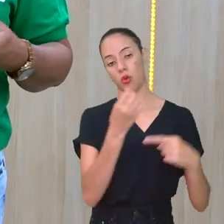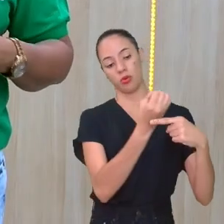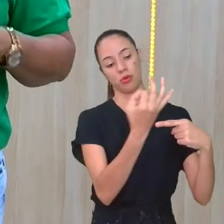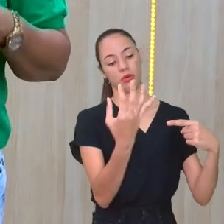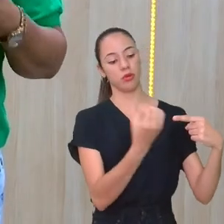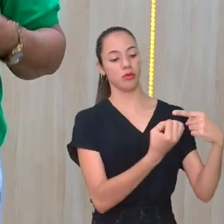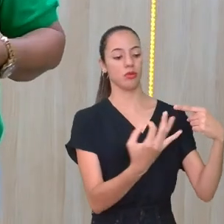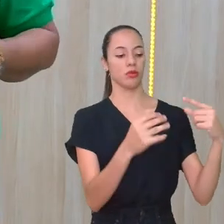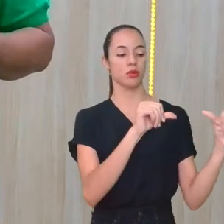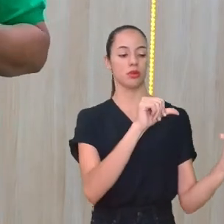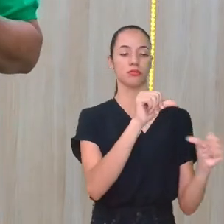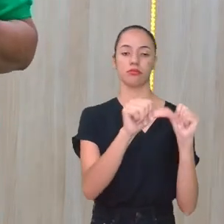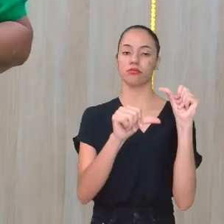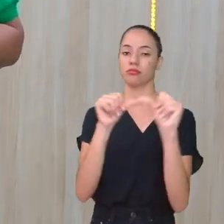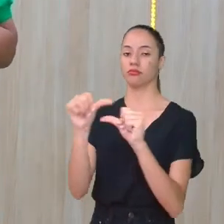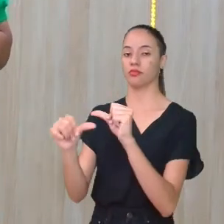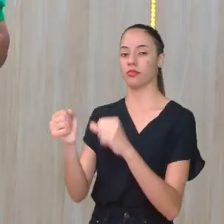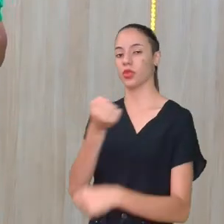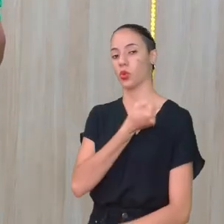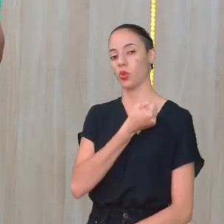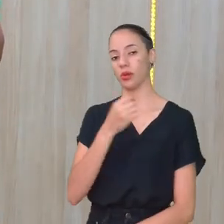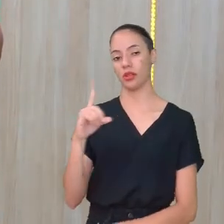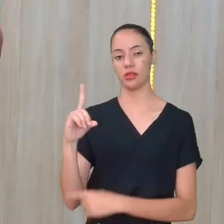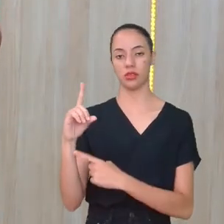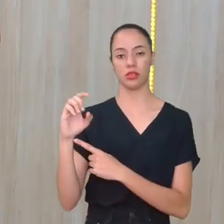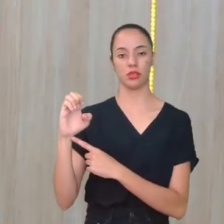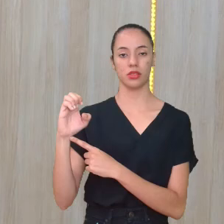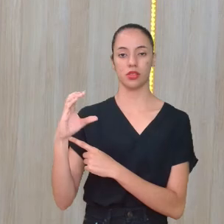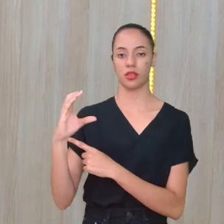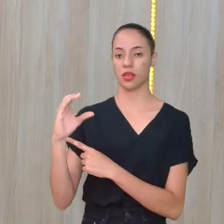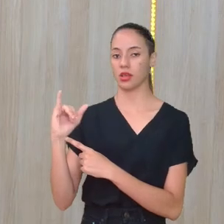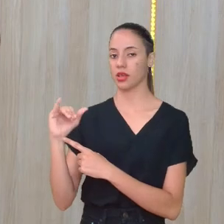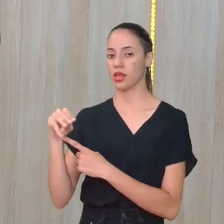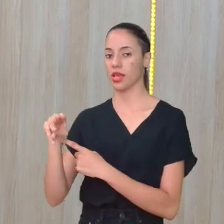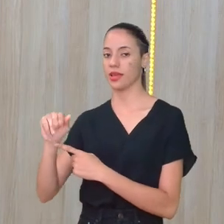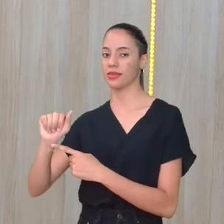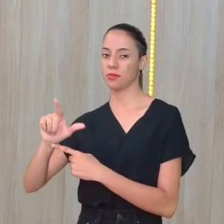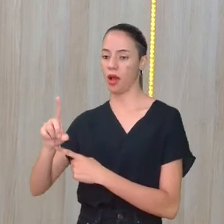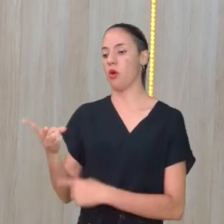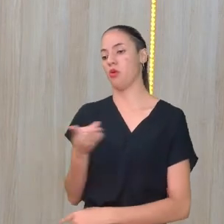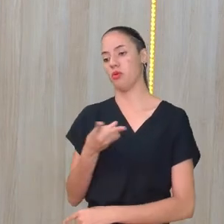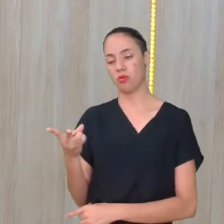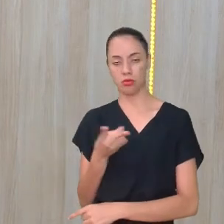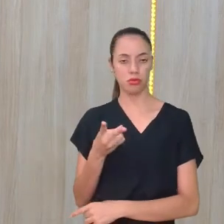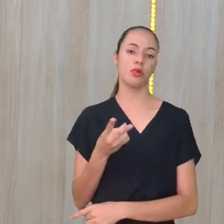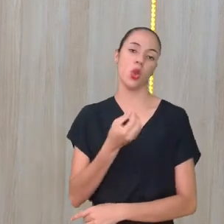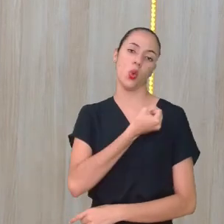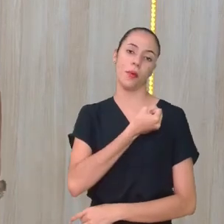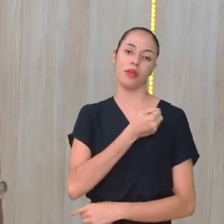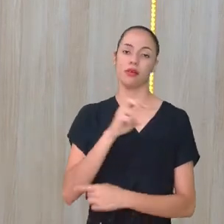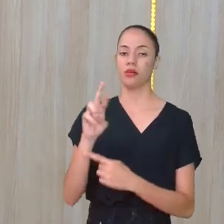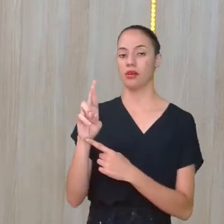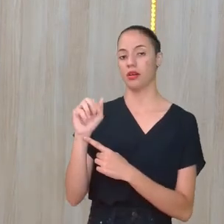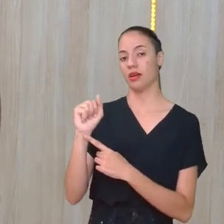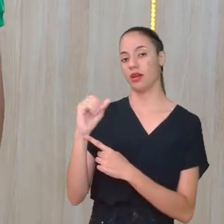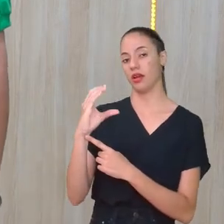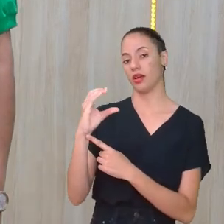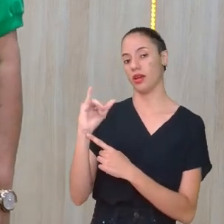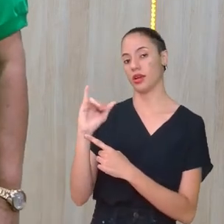fração num número decimal, porque não deixa de ser racional, certo? Então, vamos